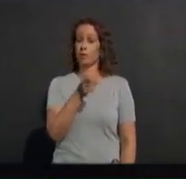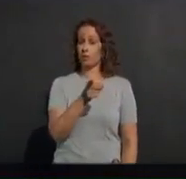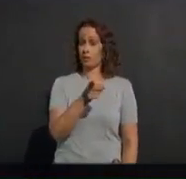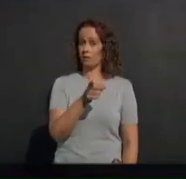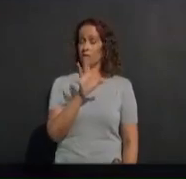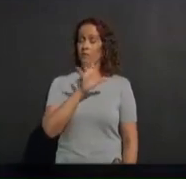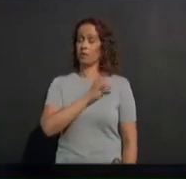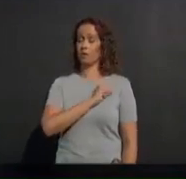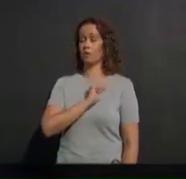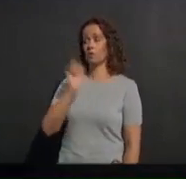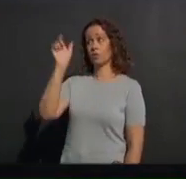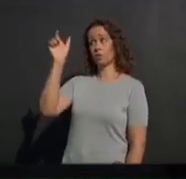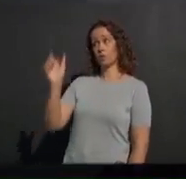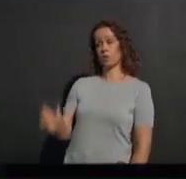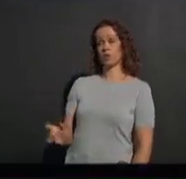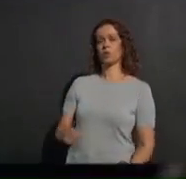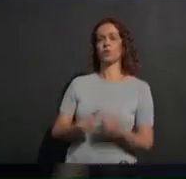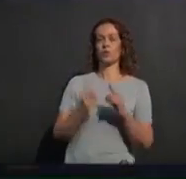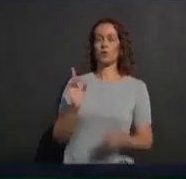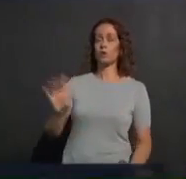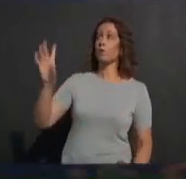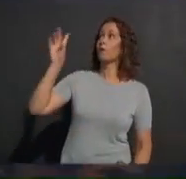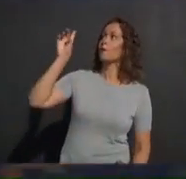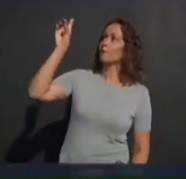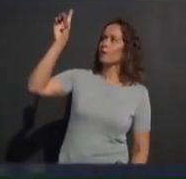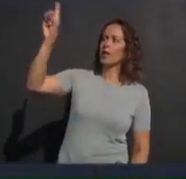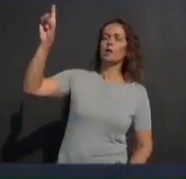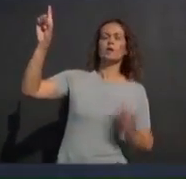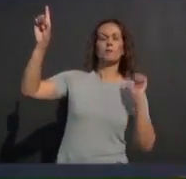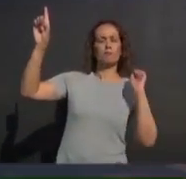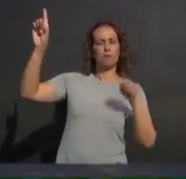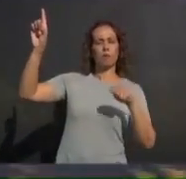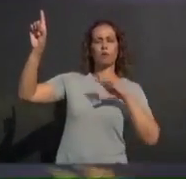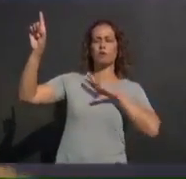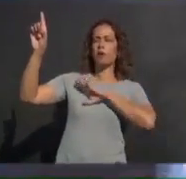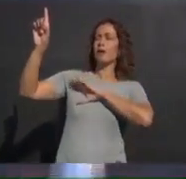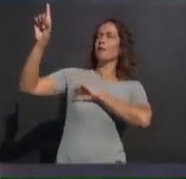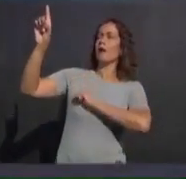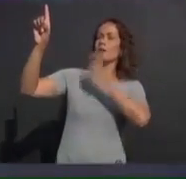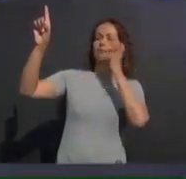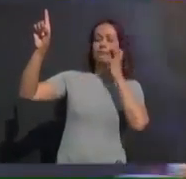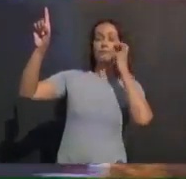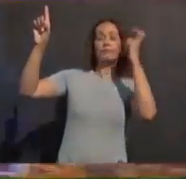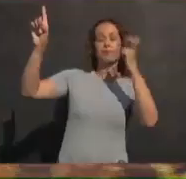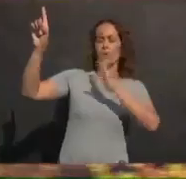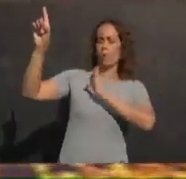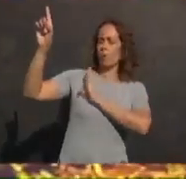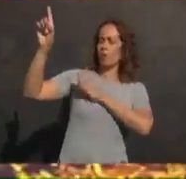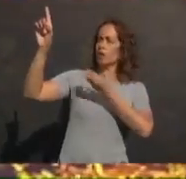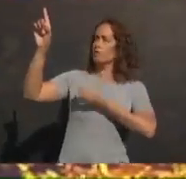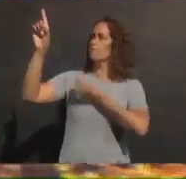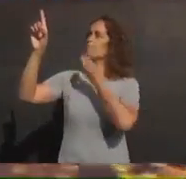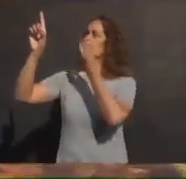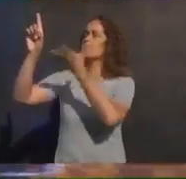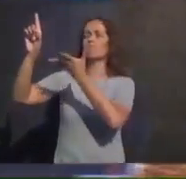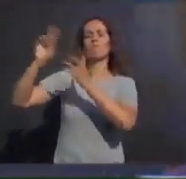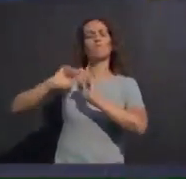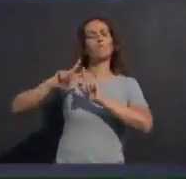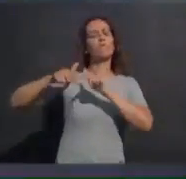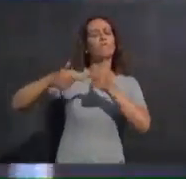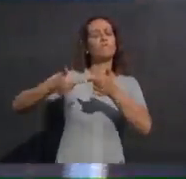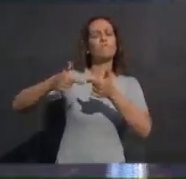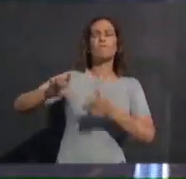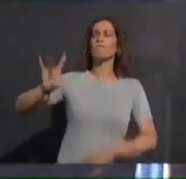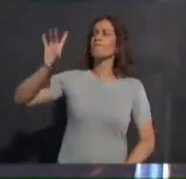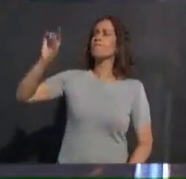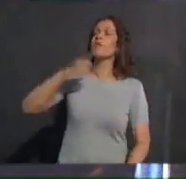Deus perde o rumo. Perde o rumo. Ame com entendimento, ame com seu coração, ame com as suas obras, ame com a